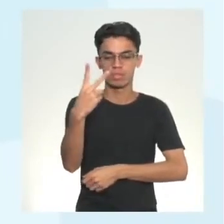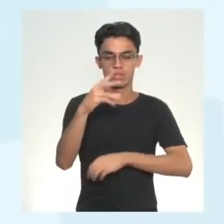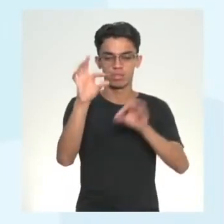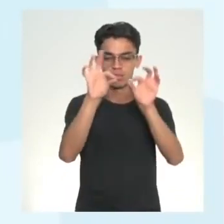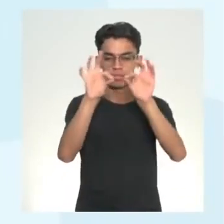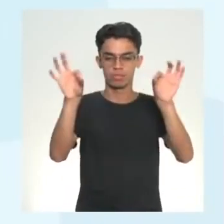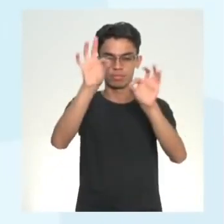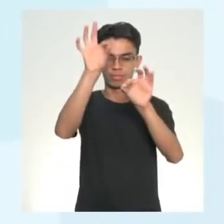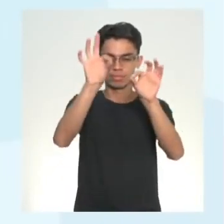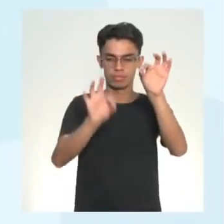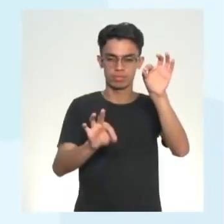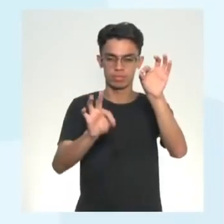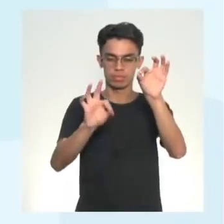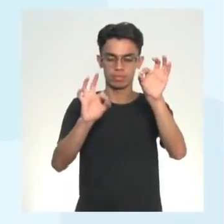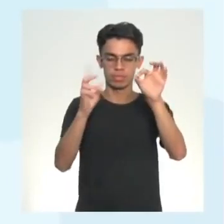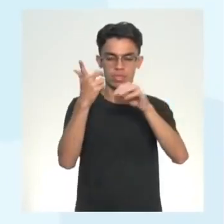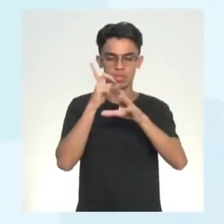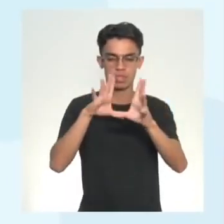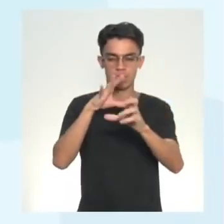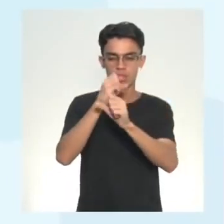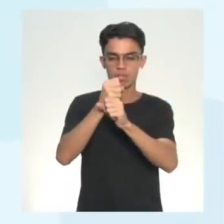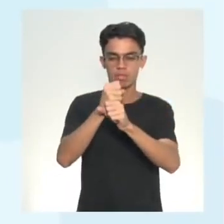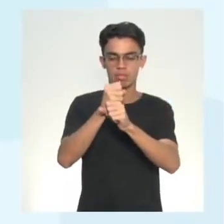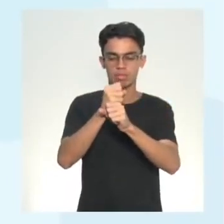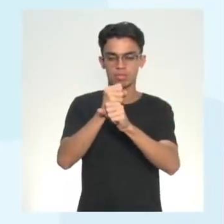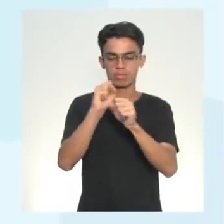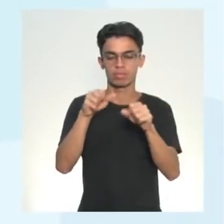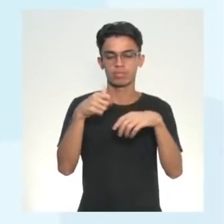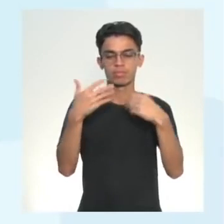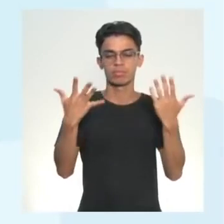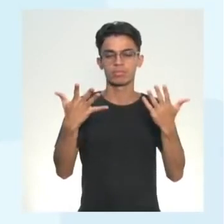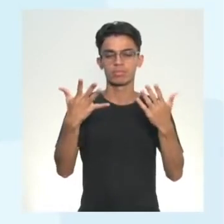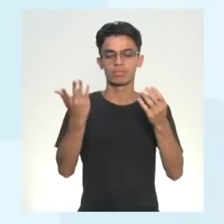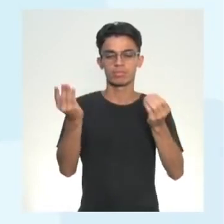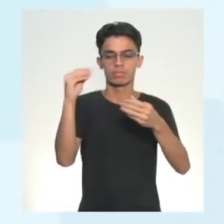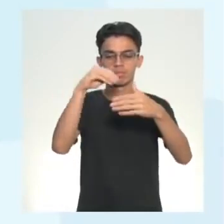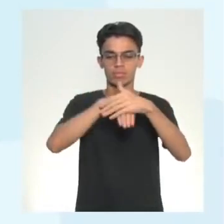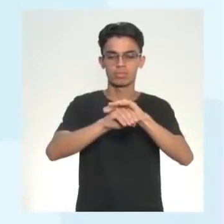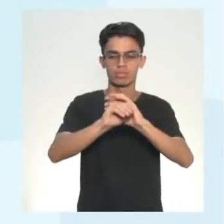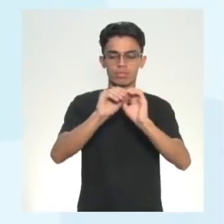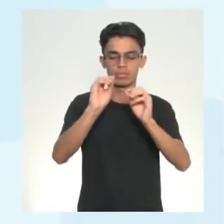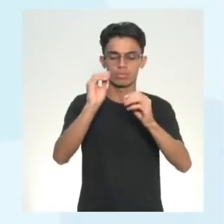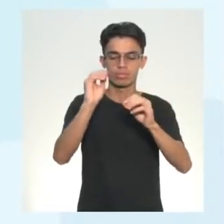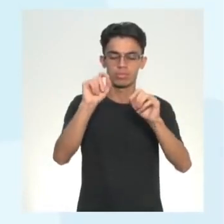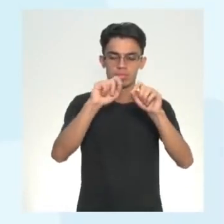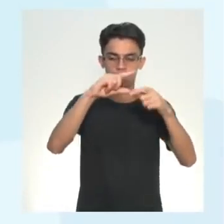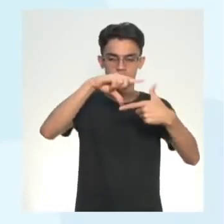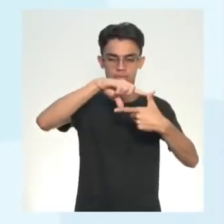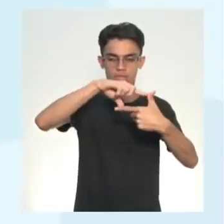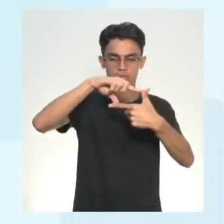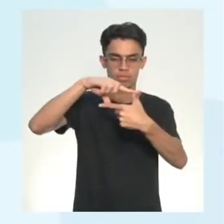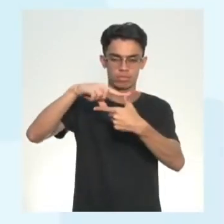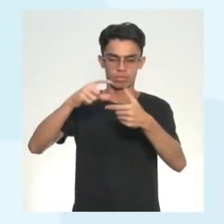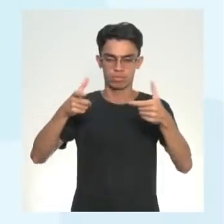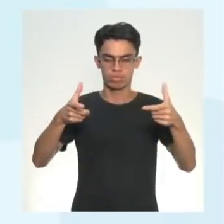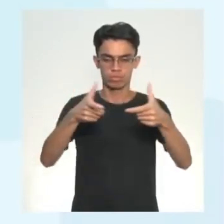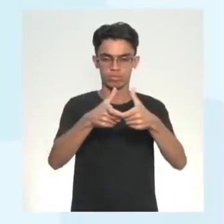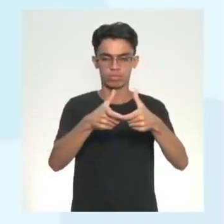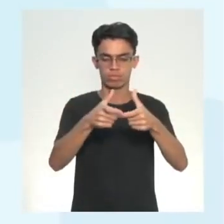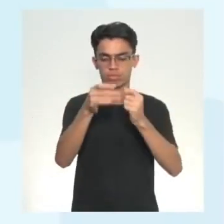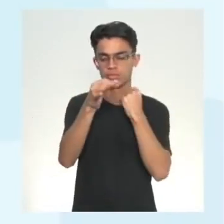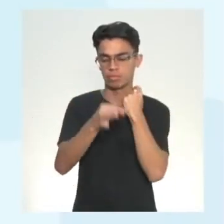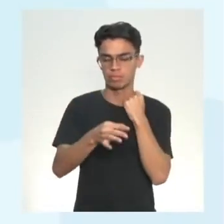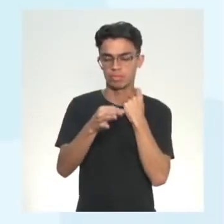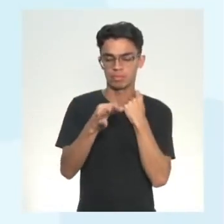linhas para você calcular quanto que vai ser a parte de dentro dessa figura que vai ser reduzida.